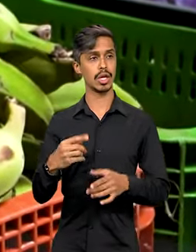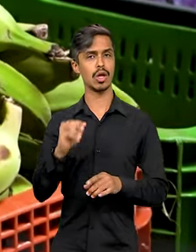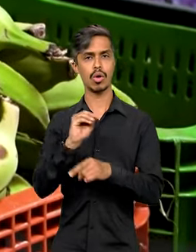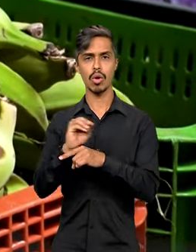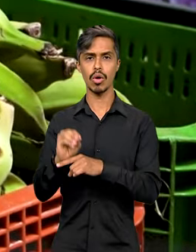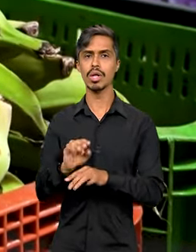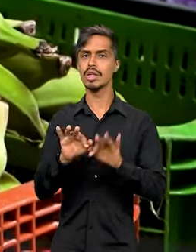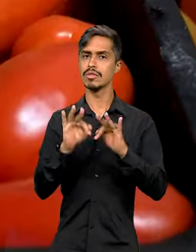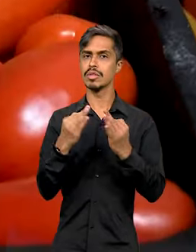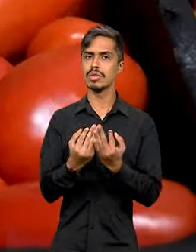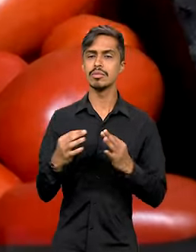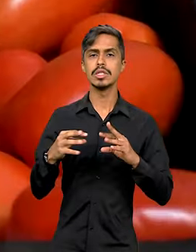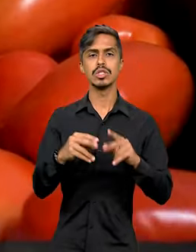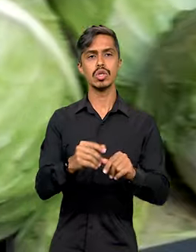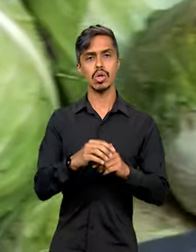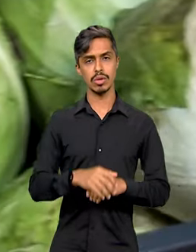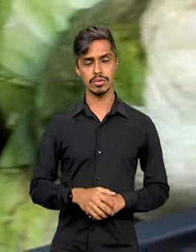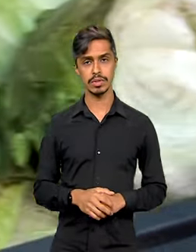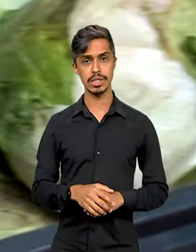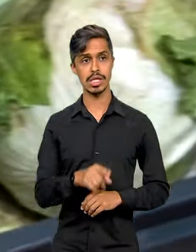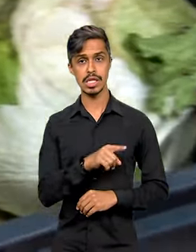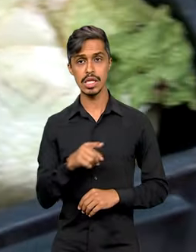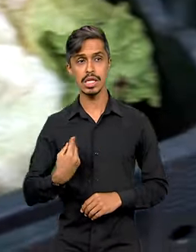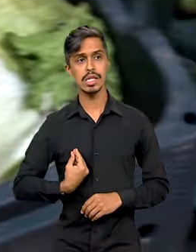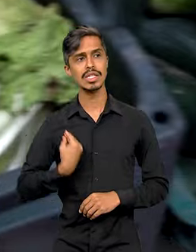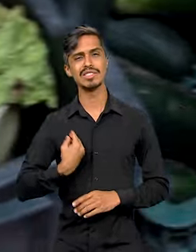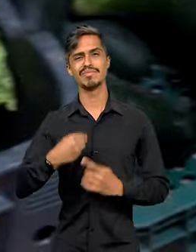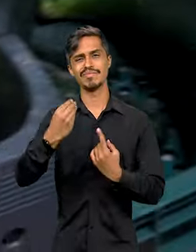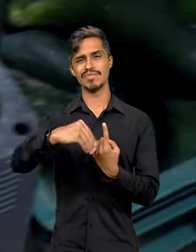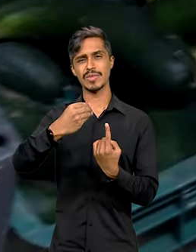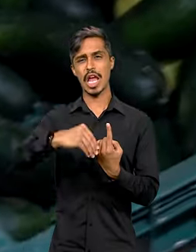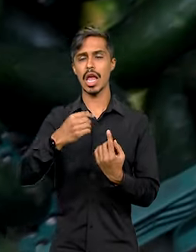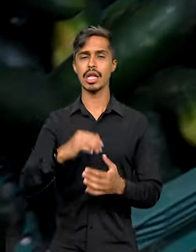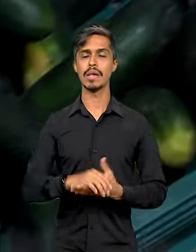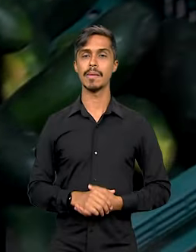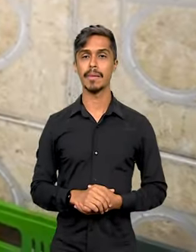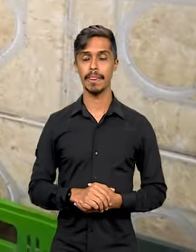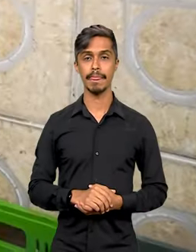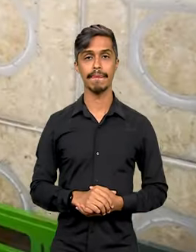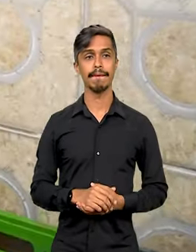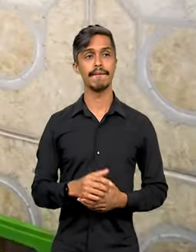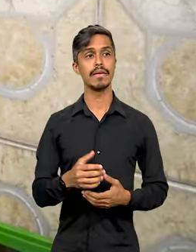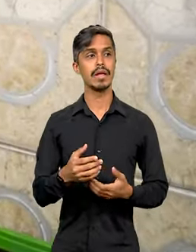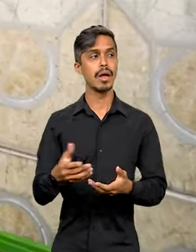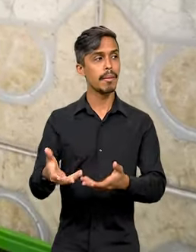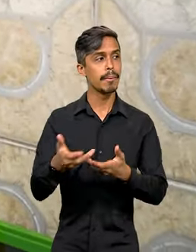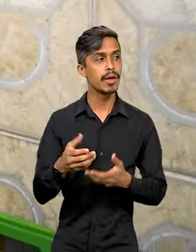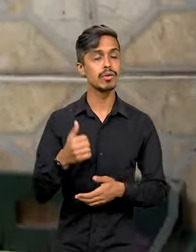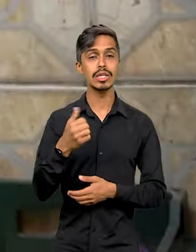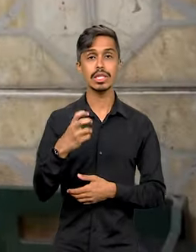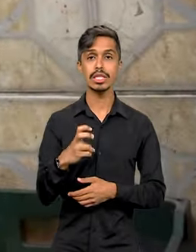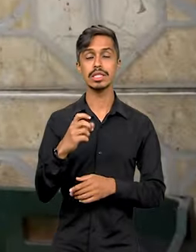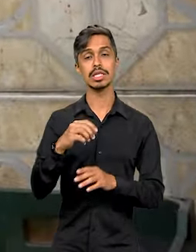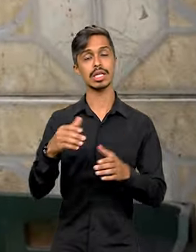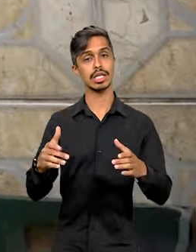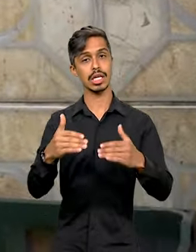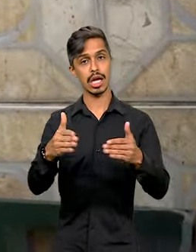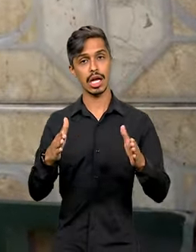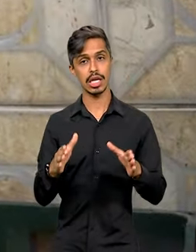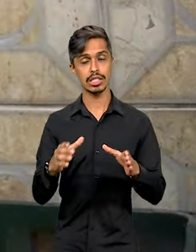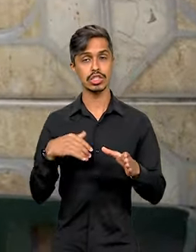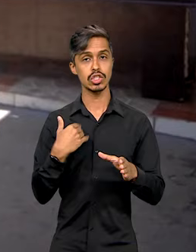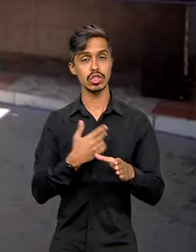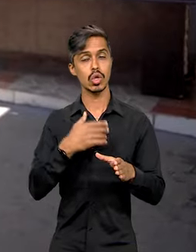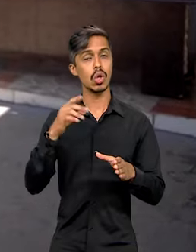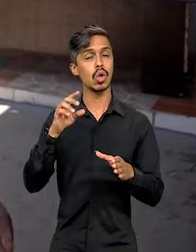sentido de cuidar melhor das pessoas que estão em situação de vulnerabilidade social pego 15 caixas toda Quart feira é o